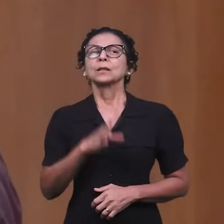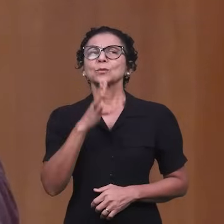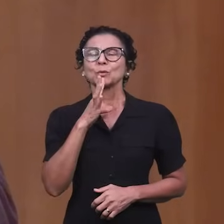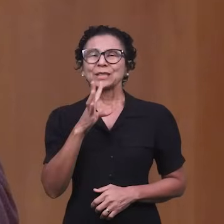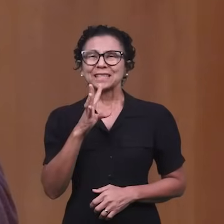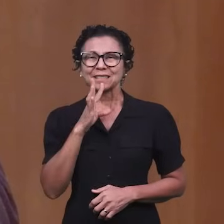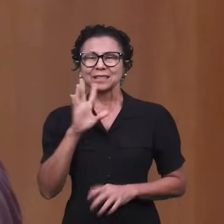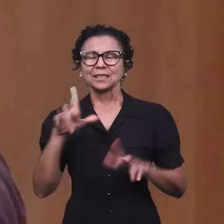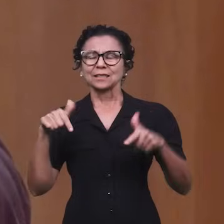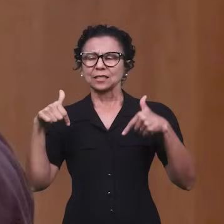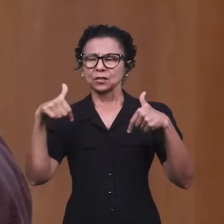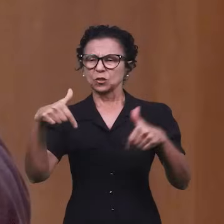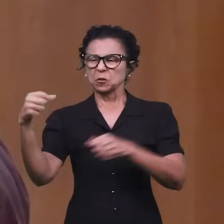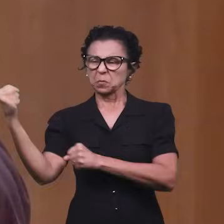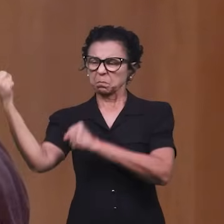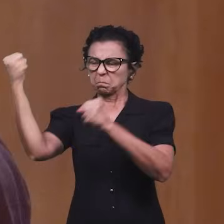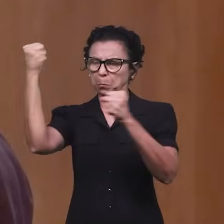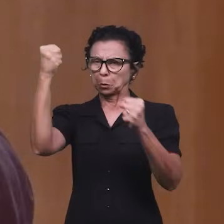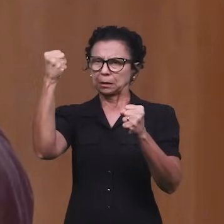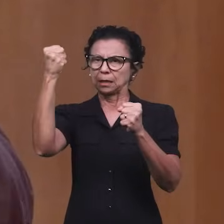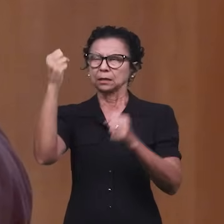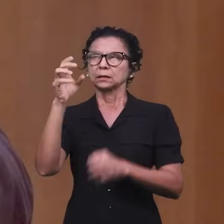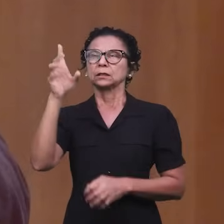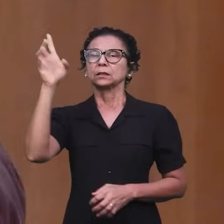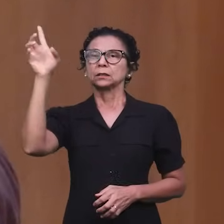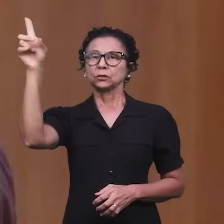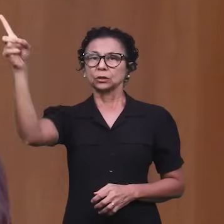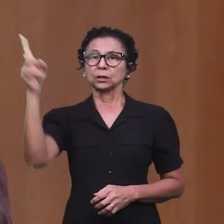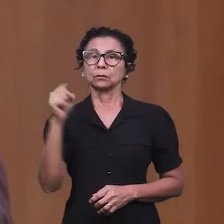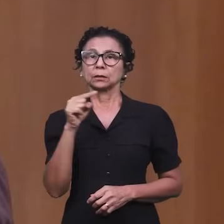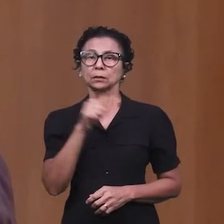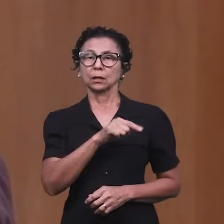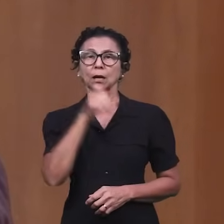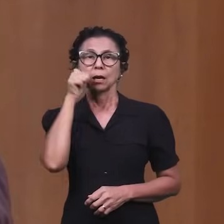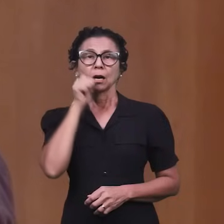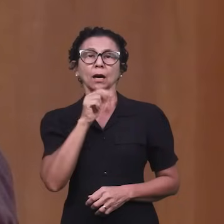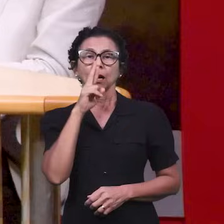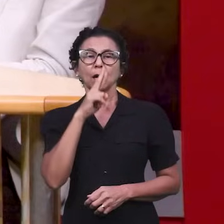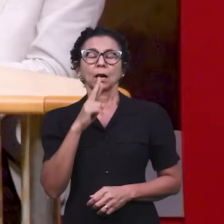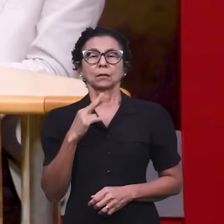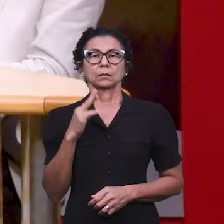das proezas, e aquilo ali gerou temor no coração de Raabe.